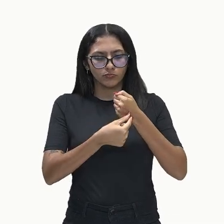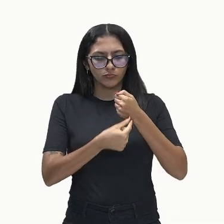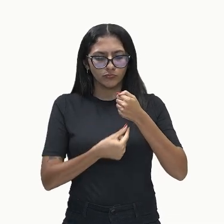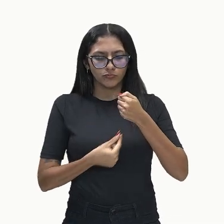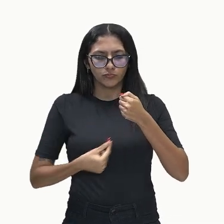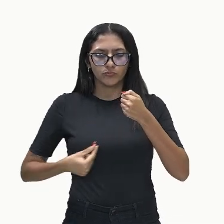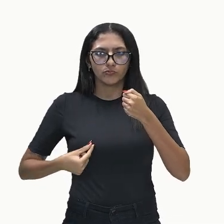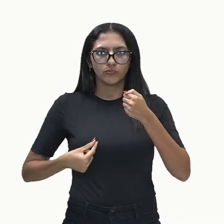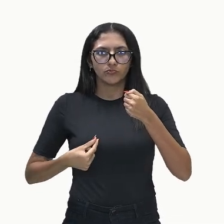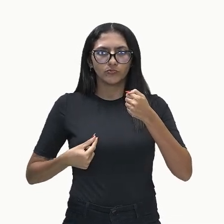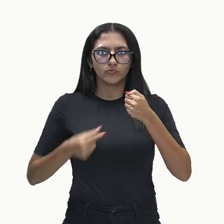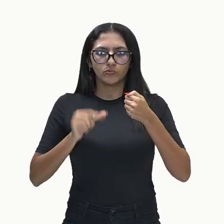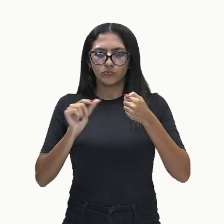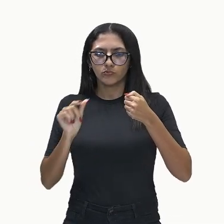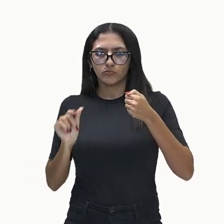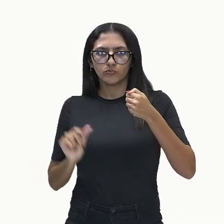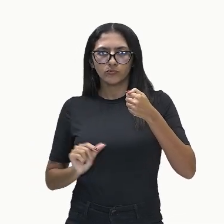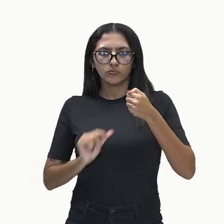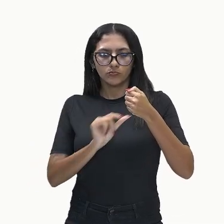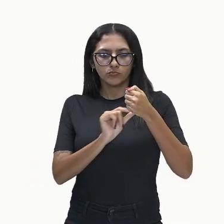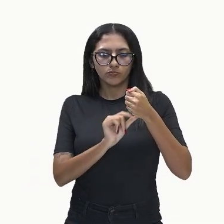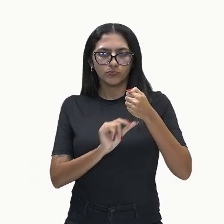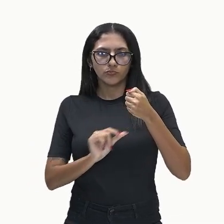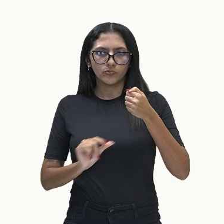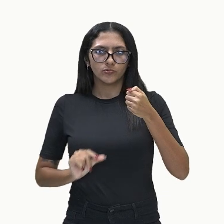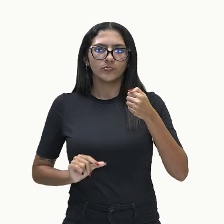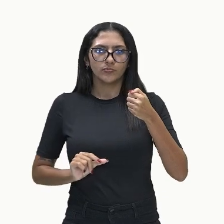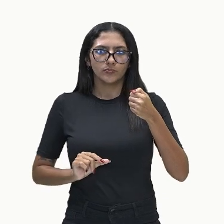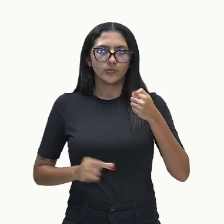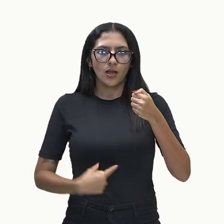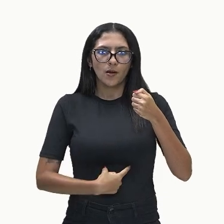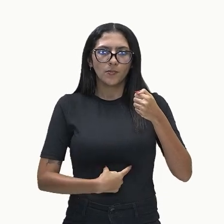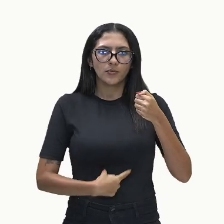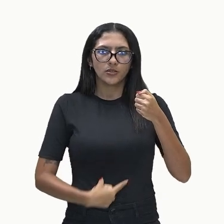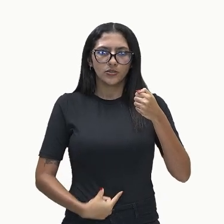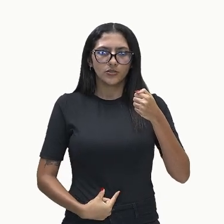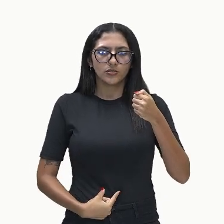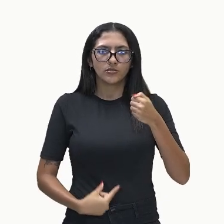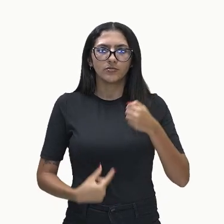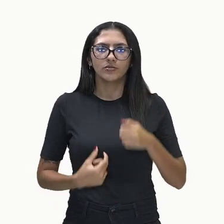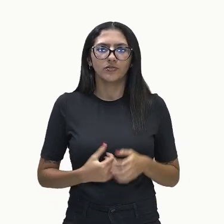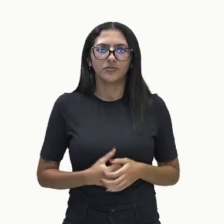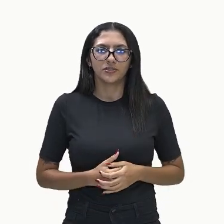o nosso rim até a bexiga.